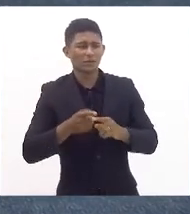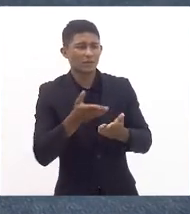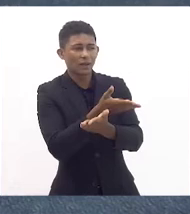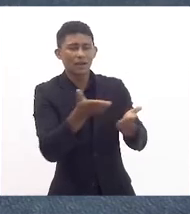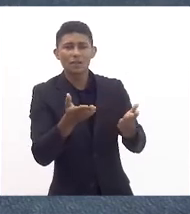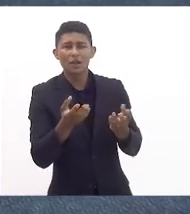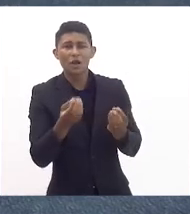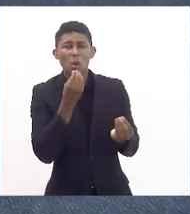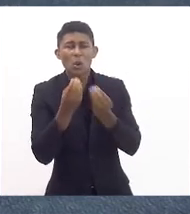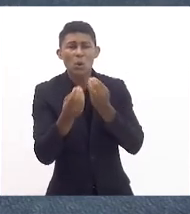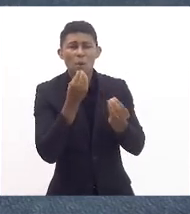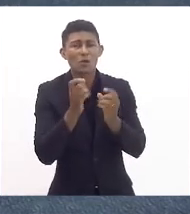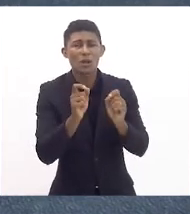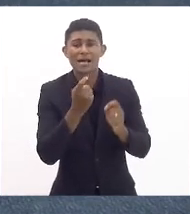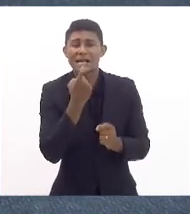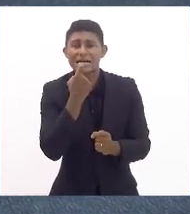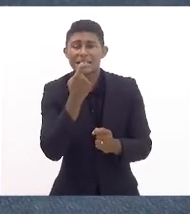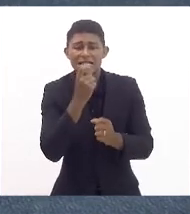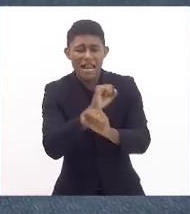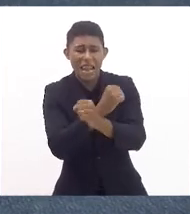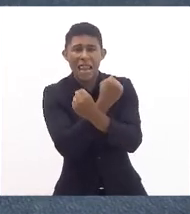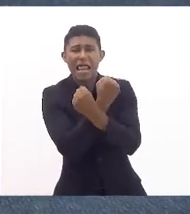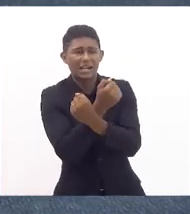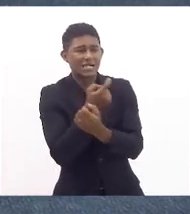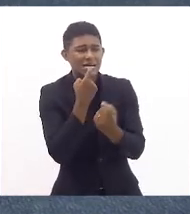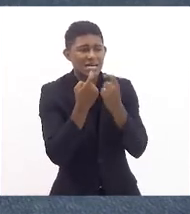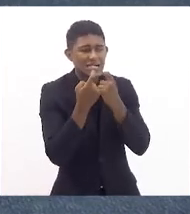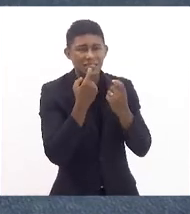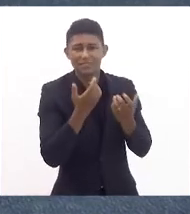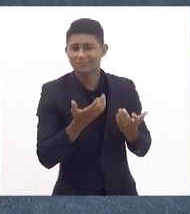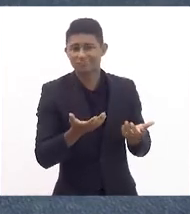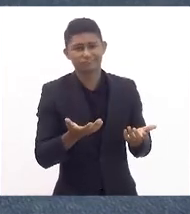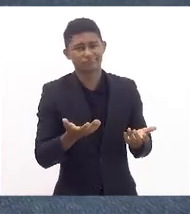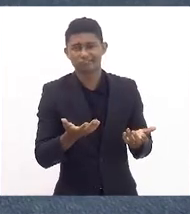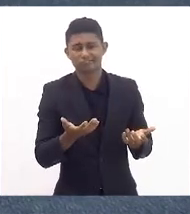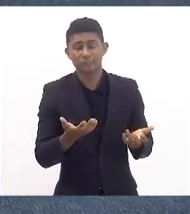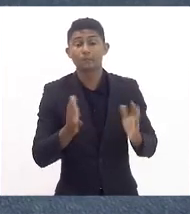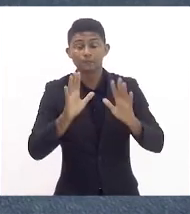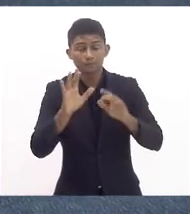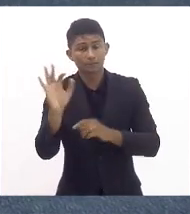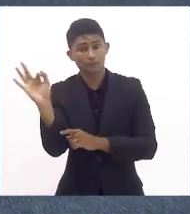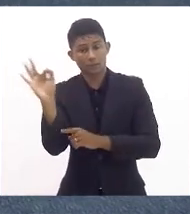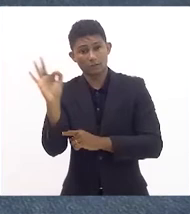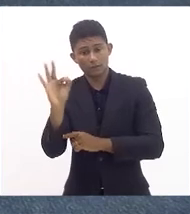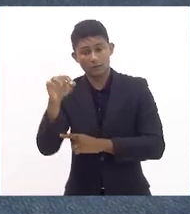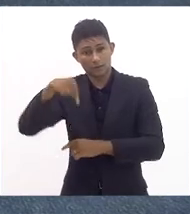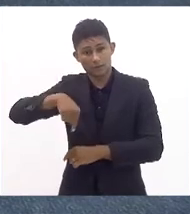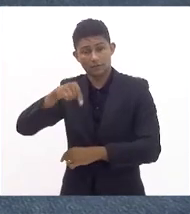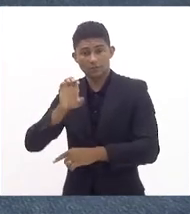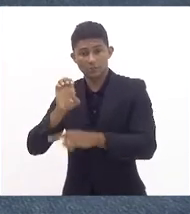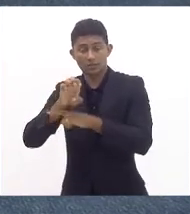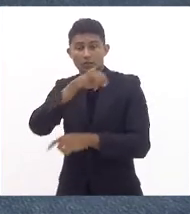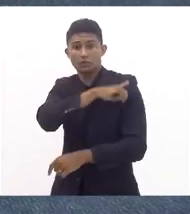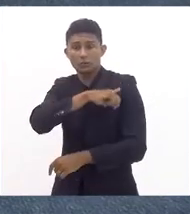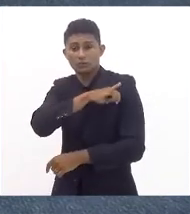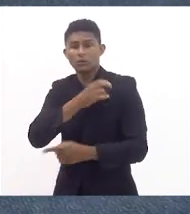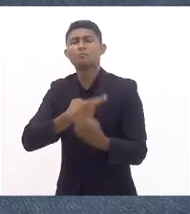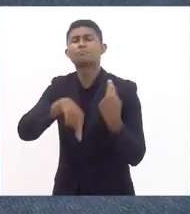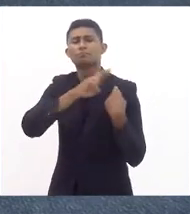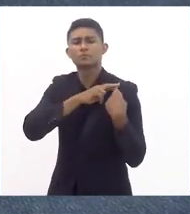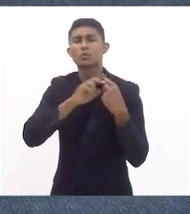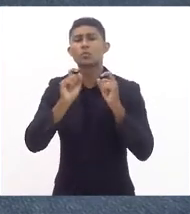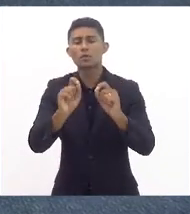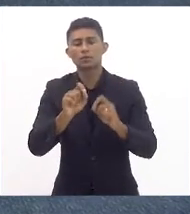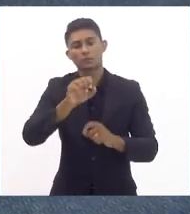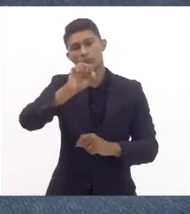para complementar a informação, em fevereiro, o Estado do Rio de Janeiro foi responsável por 83%